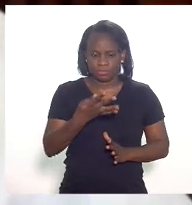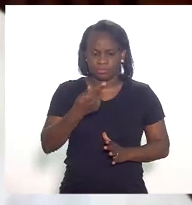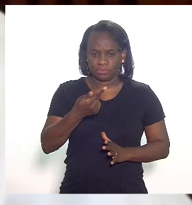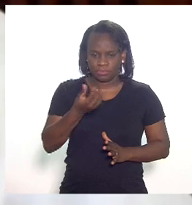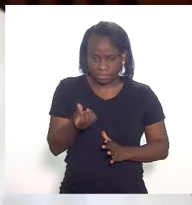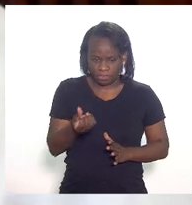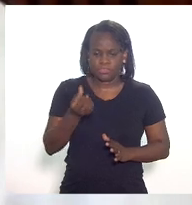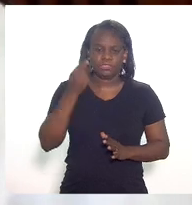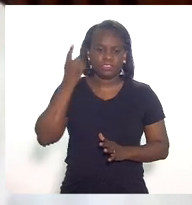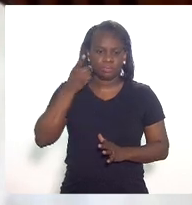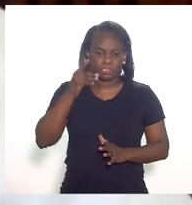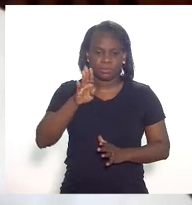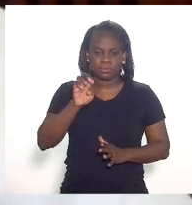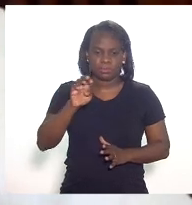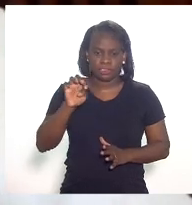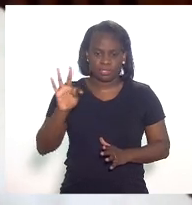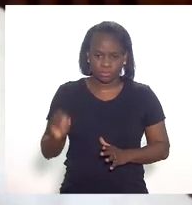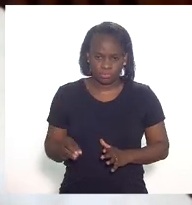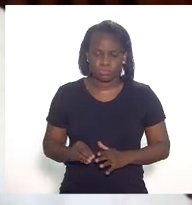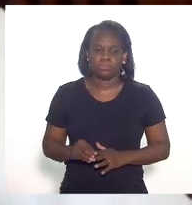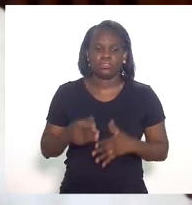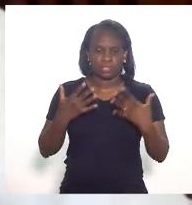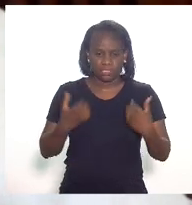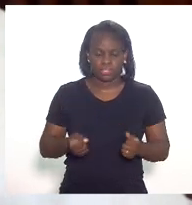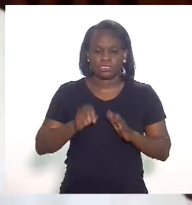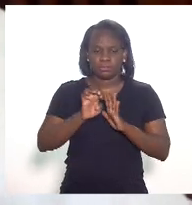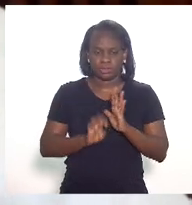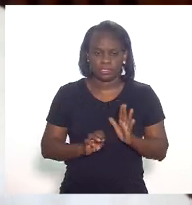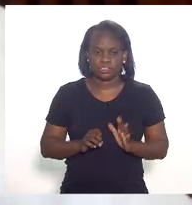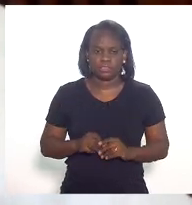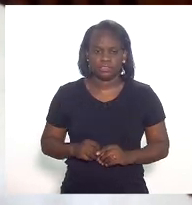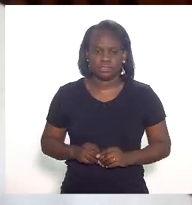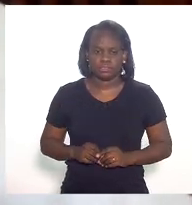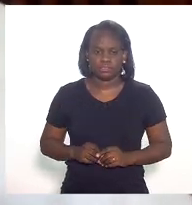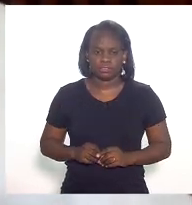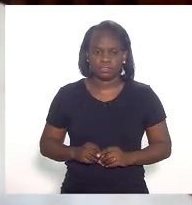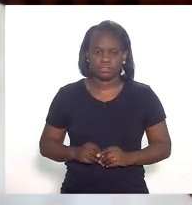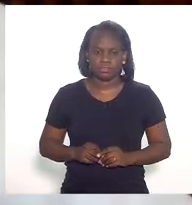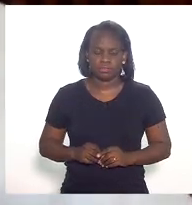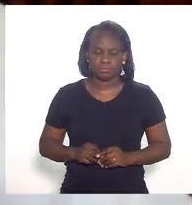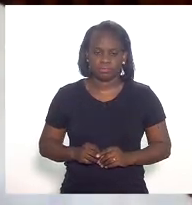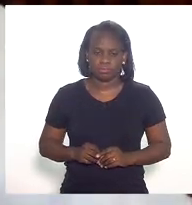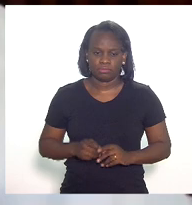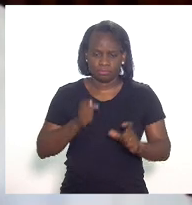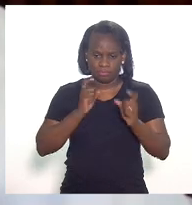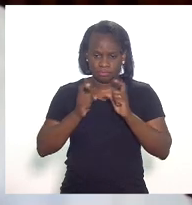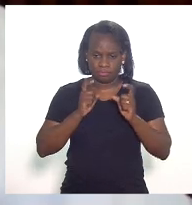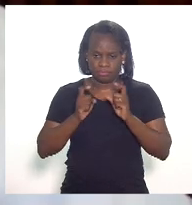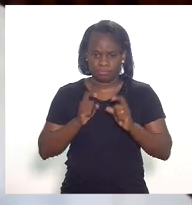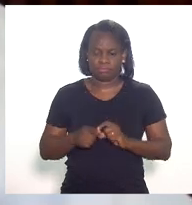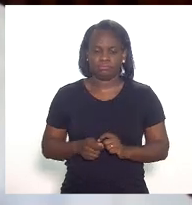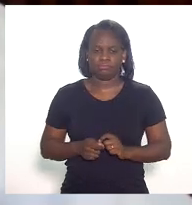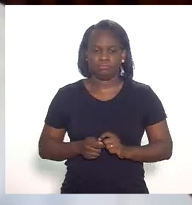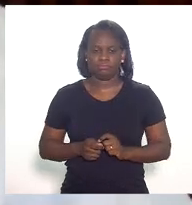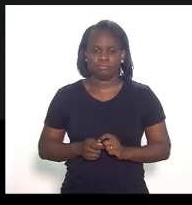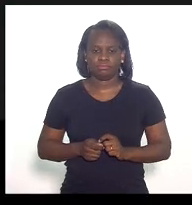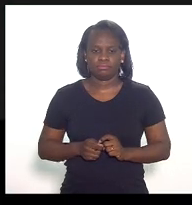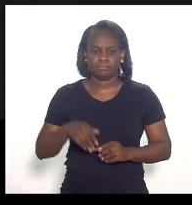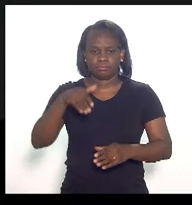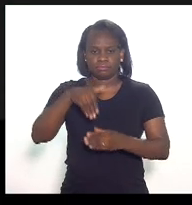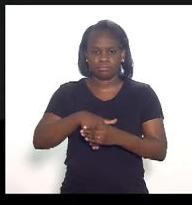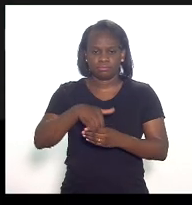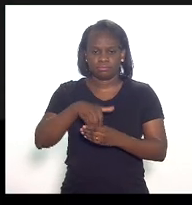autoria do deputado Bebeto. O parecer é favorável à emenda. em discussão,